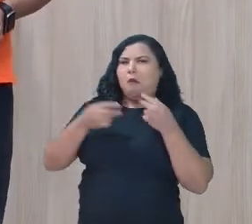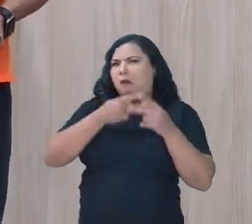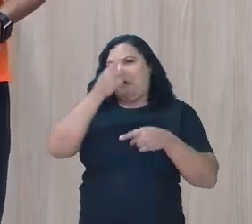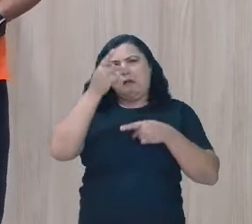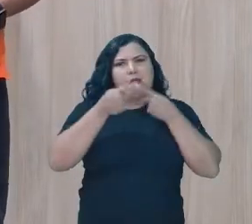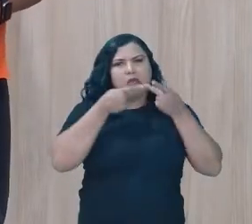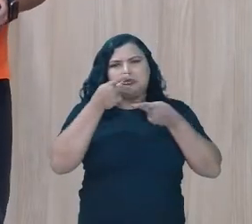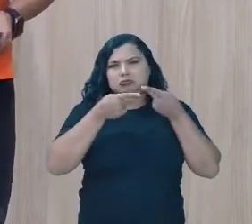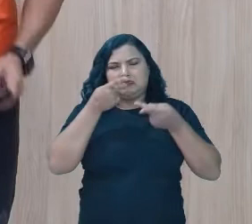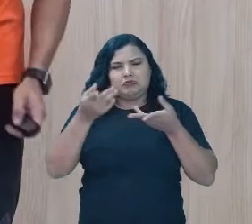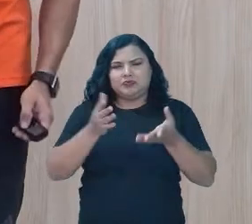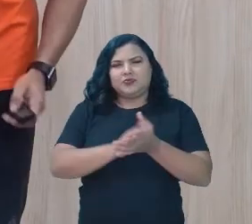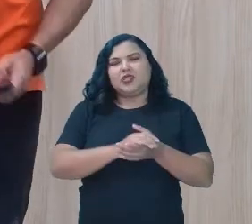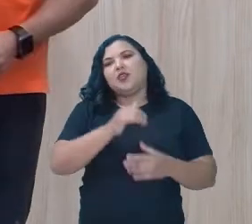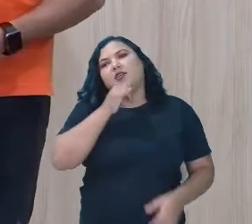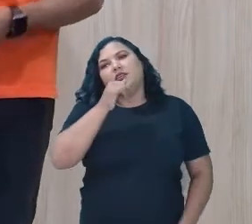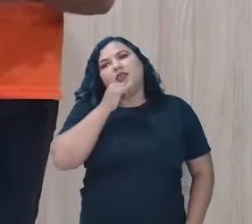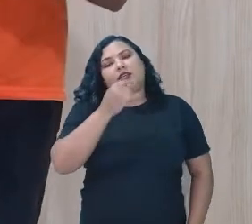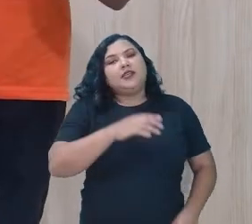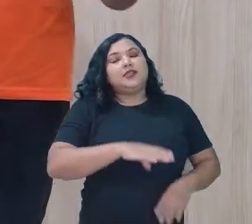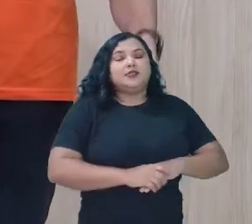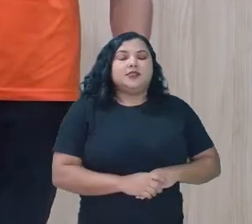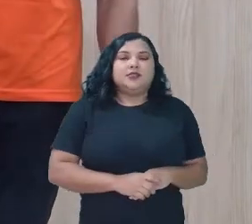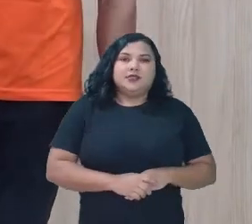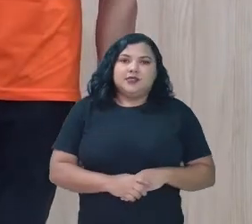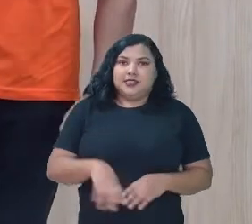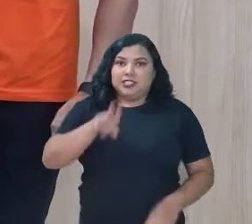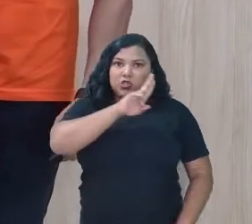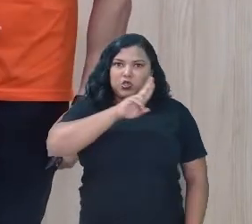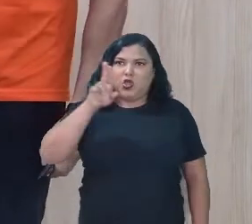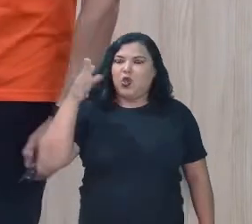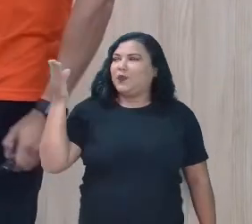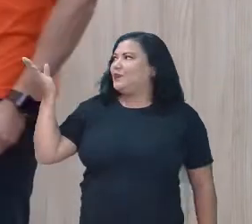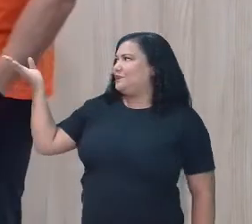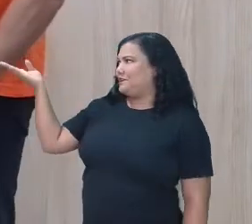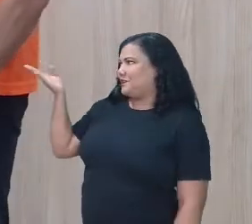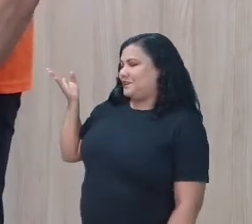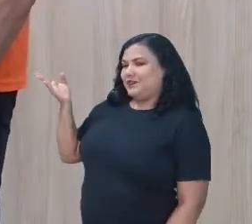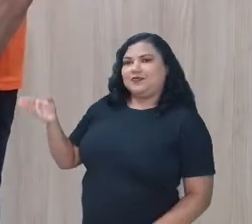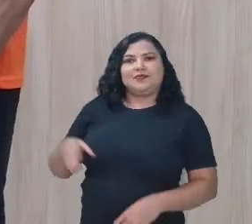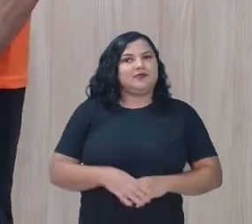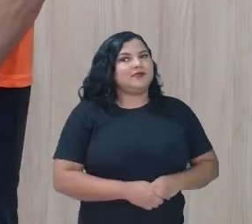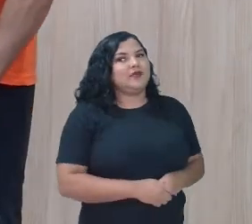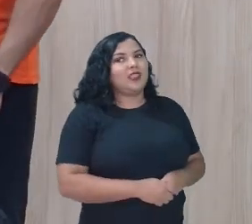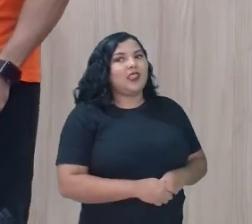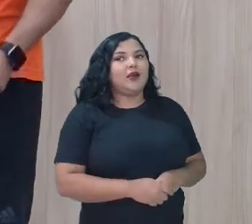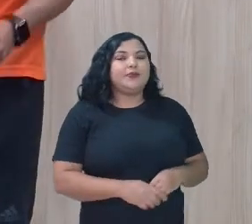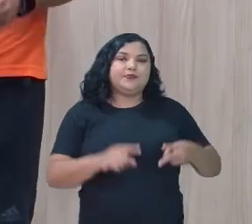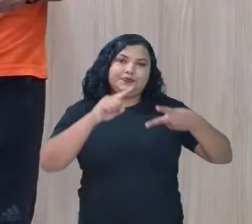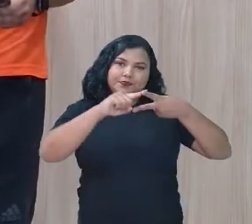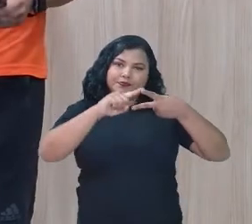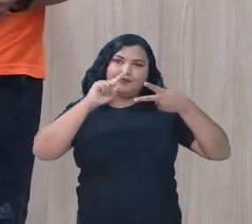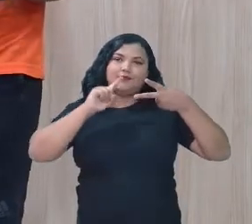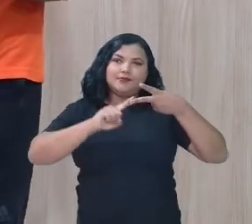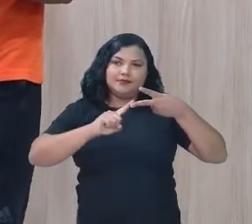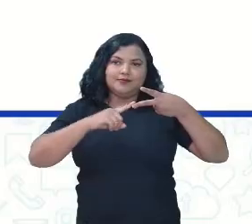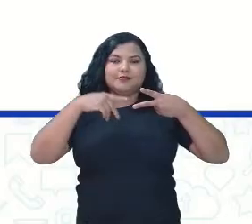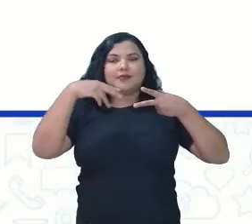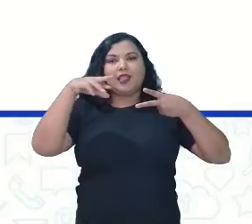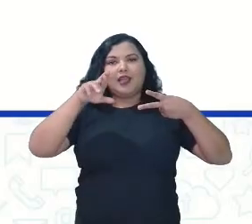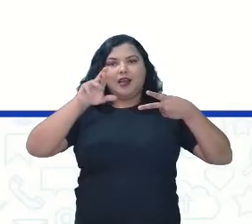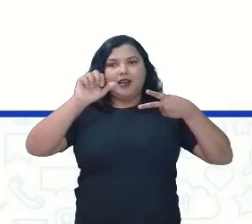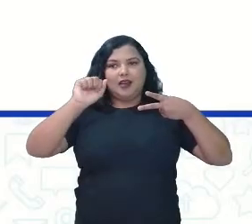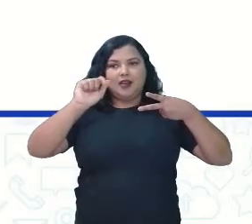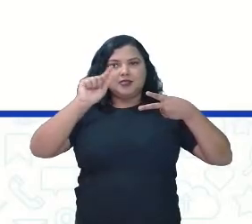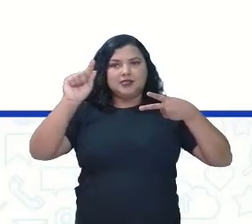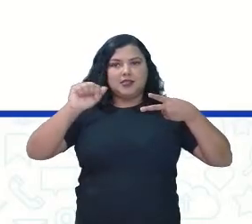vai escutar aí a expressão, né, a nomenclatura, a regra de 3, que nada mais é do que uma razão, você vai